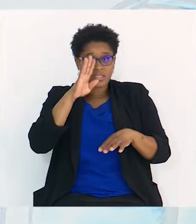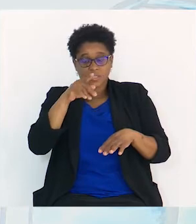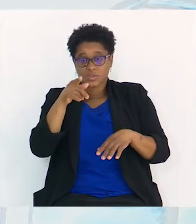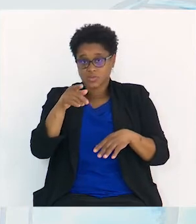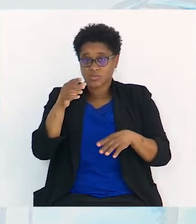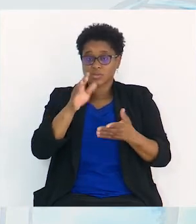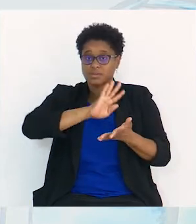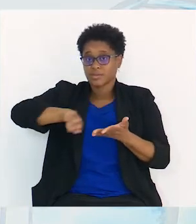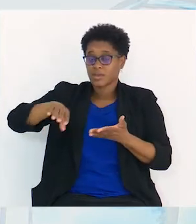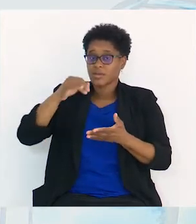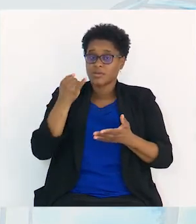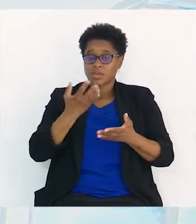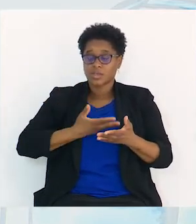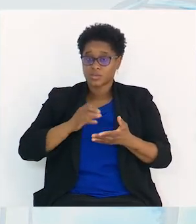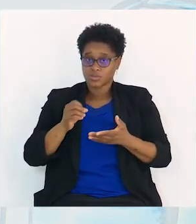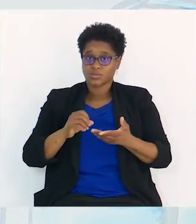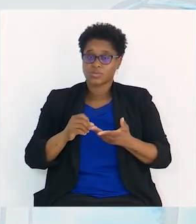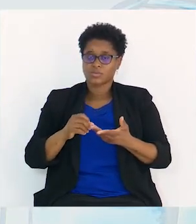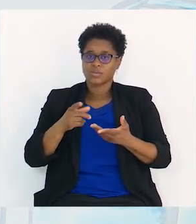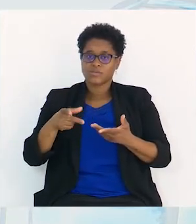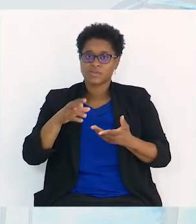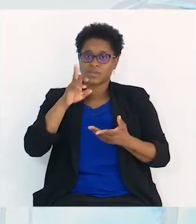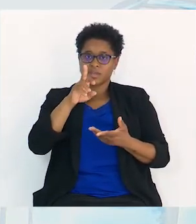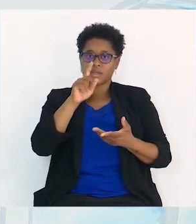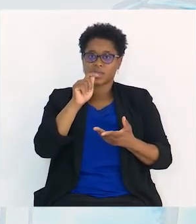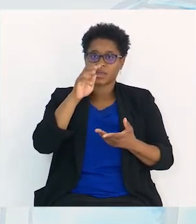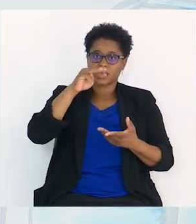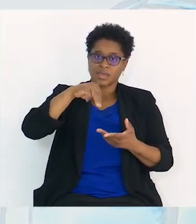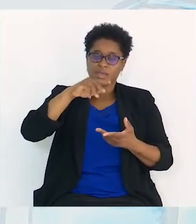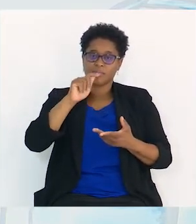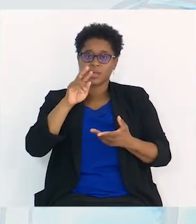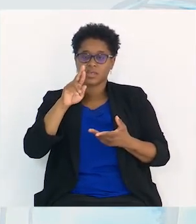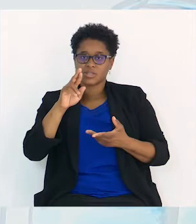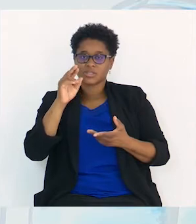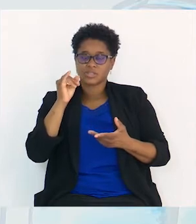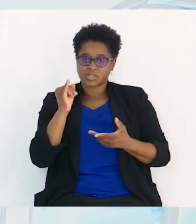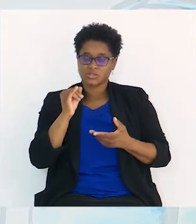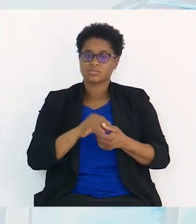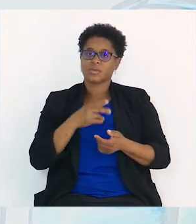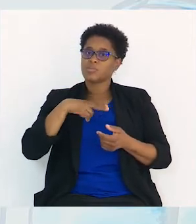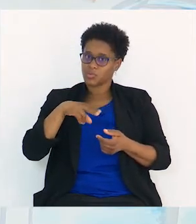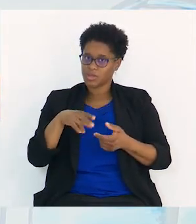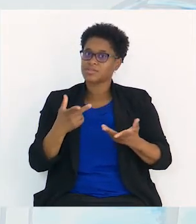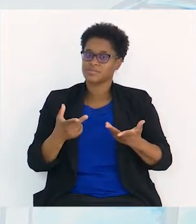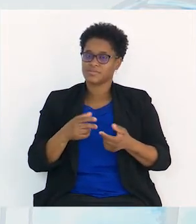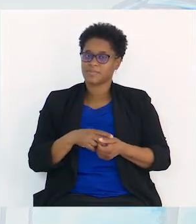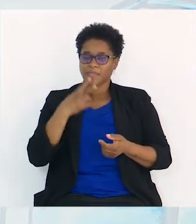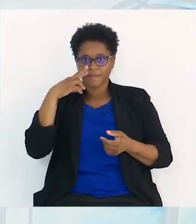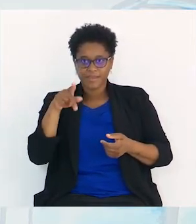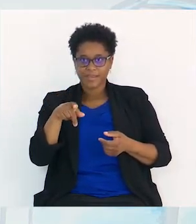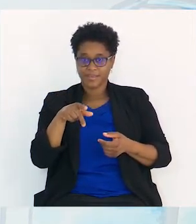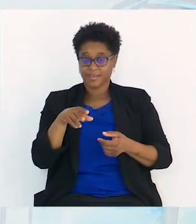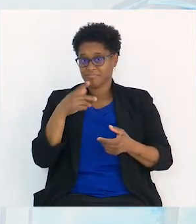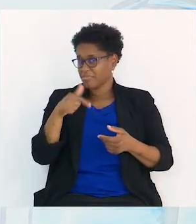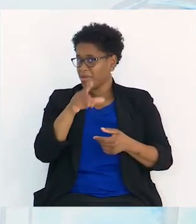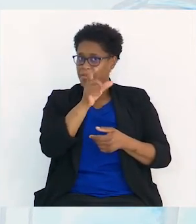ito, se ficar aqui, fica remexe, em português, remexe. Então repara que aqui já não tem